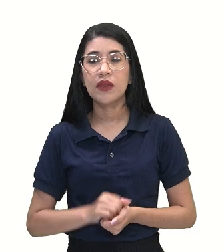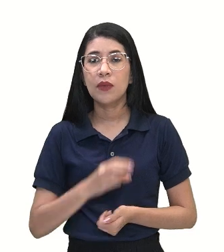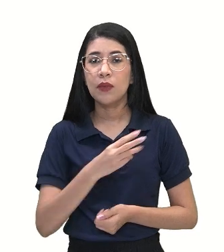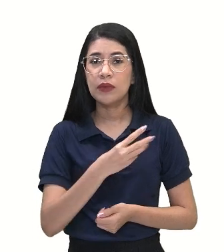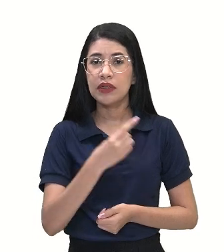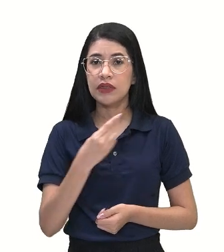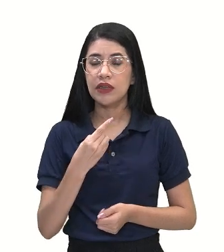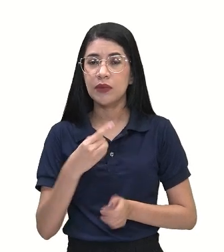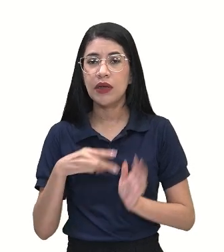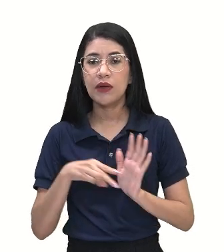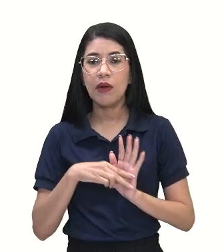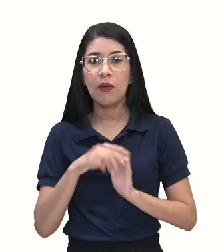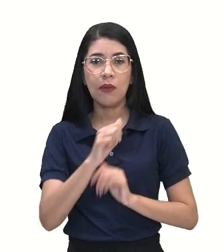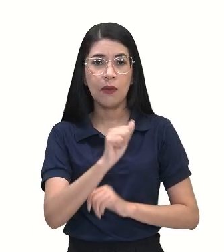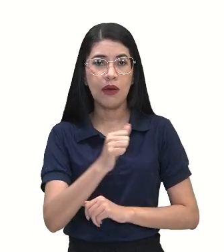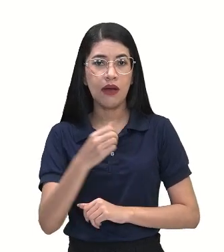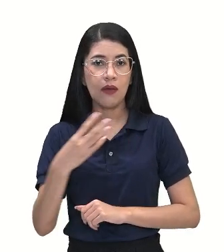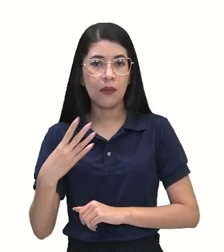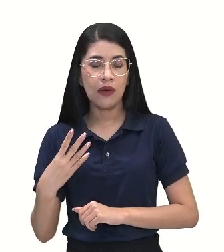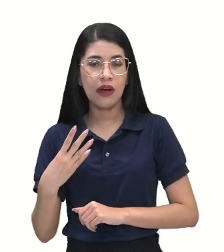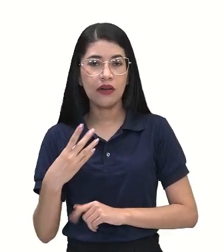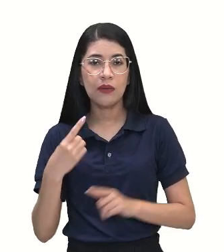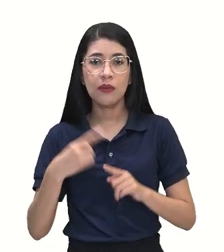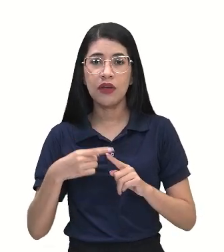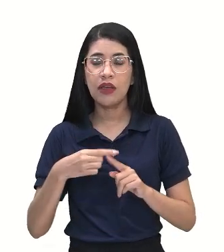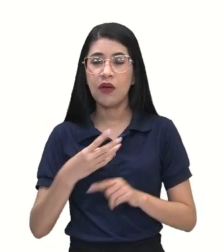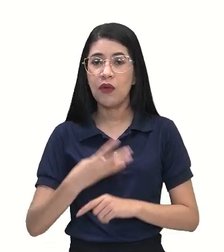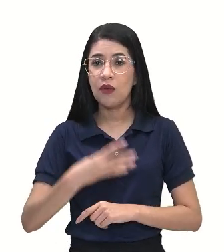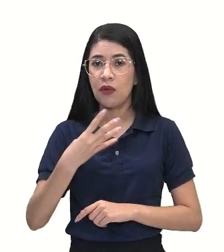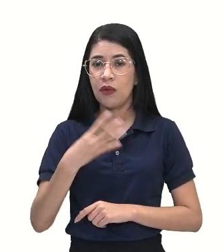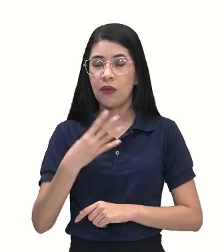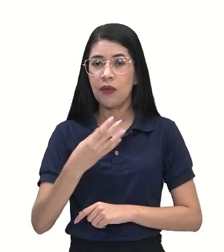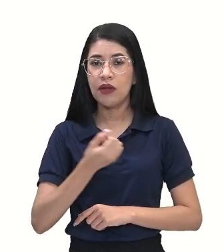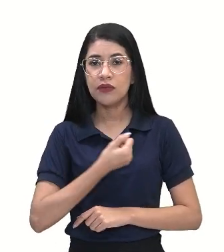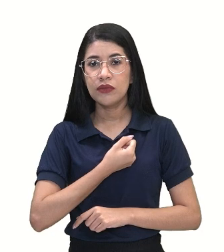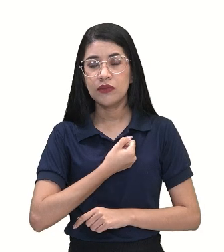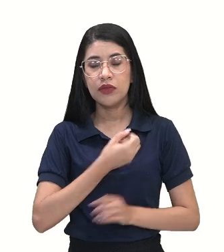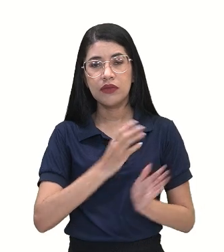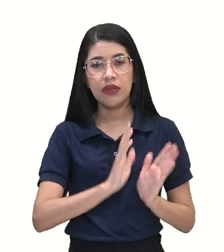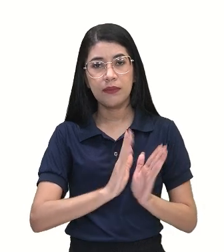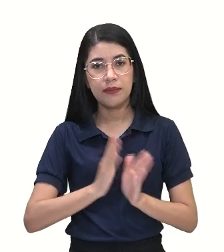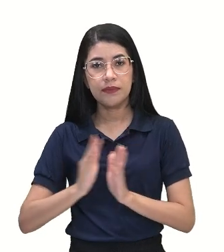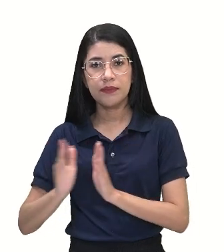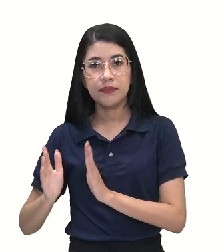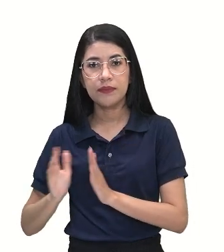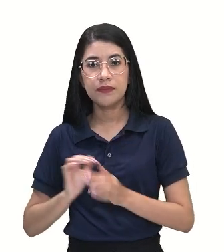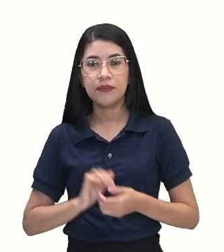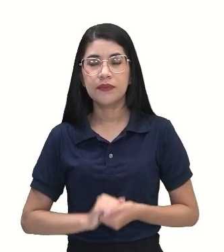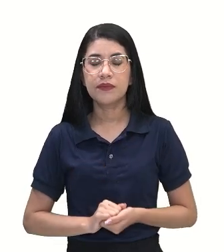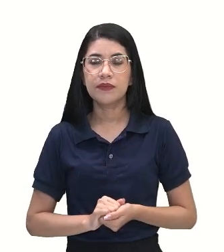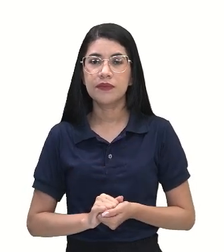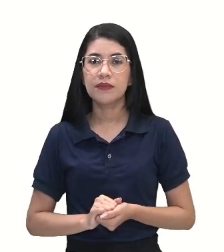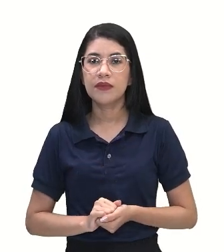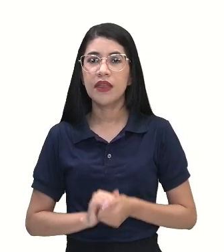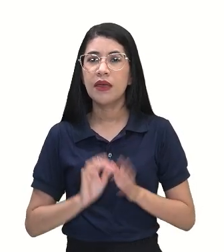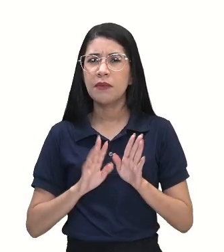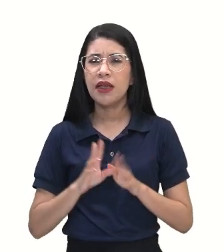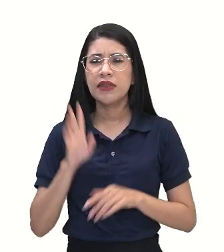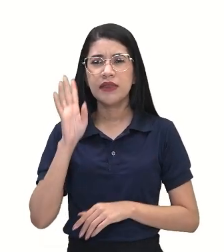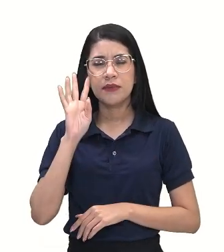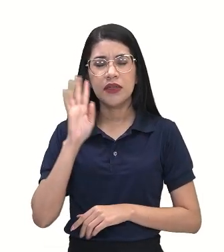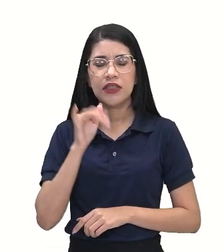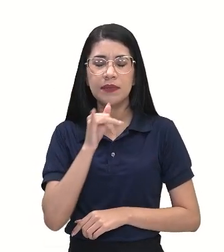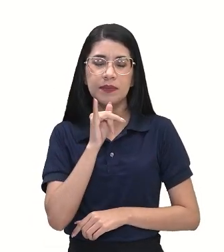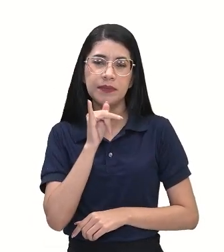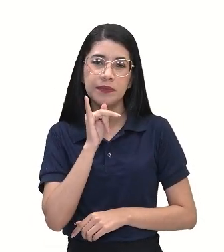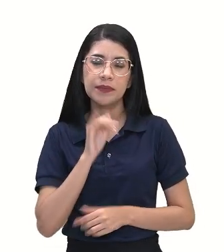A4, já que ele é o quarto termo dessa sequência, tá? Agora imagina o seguinte, vamos